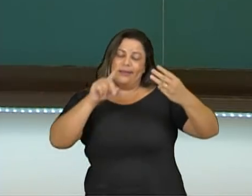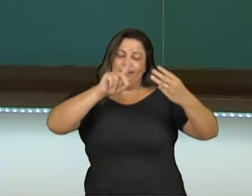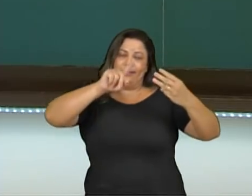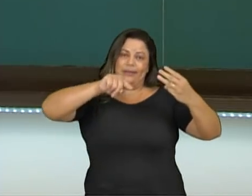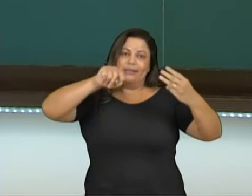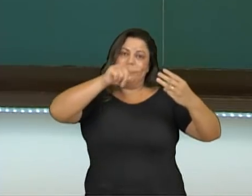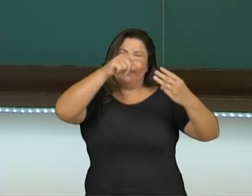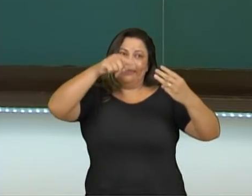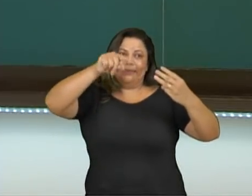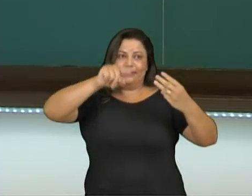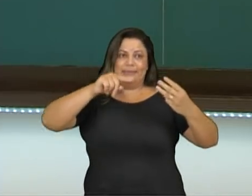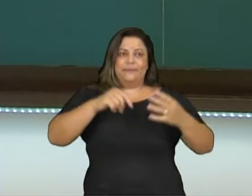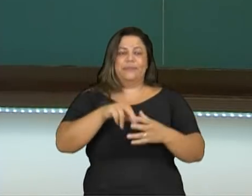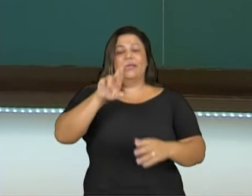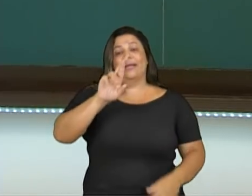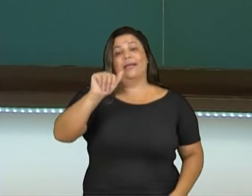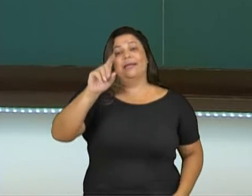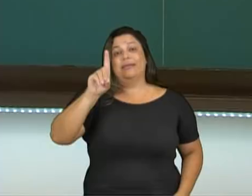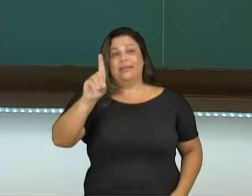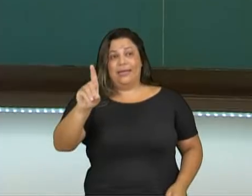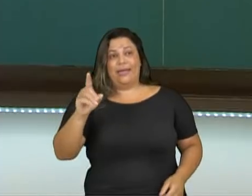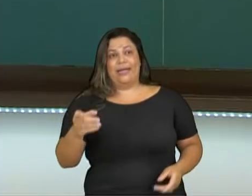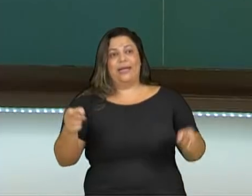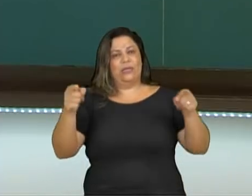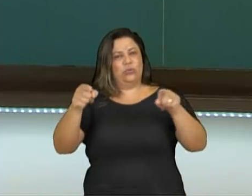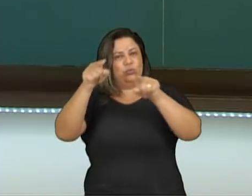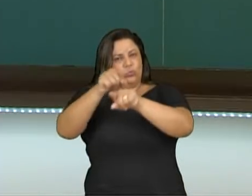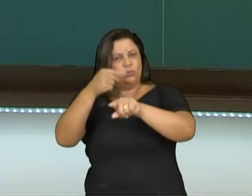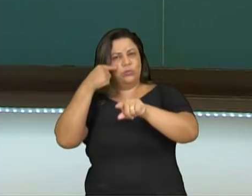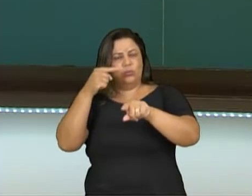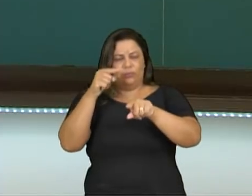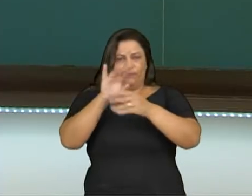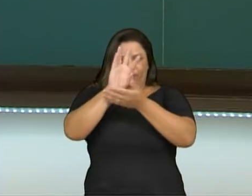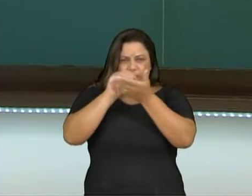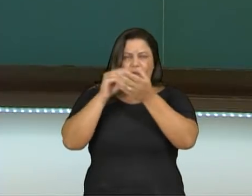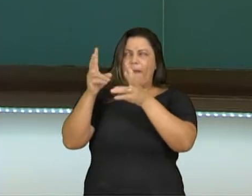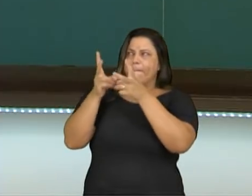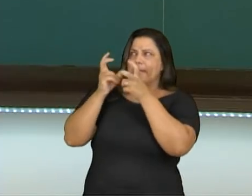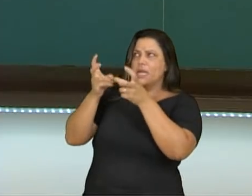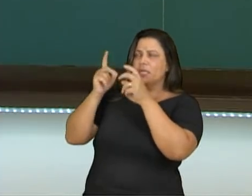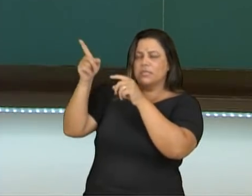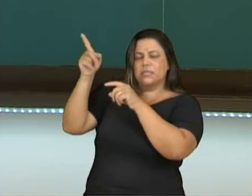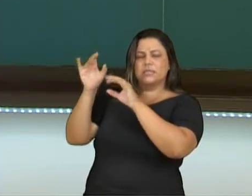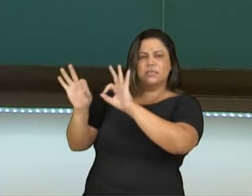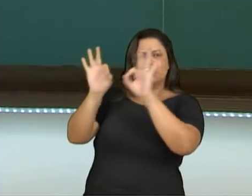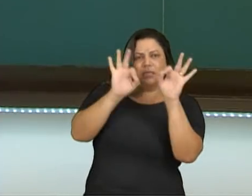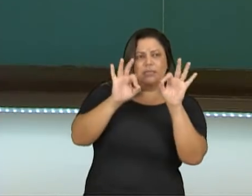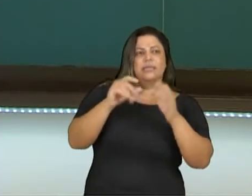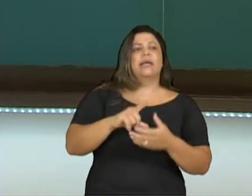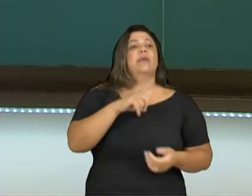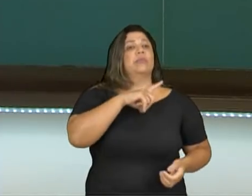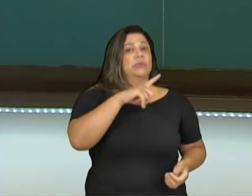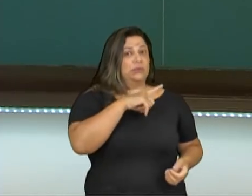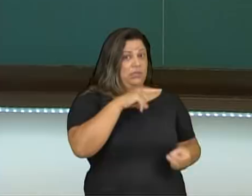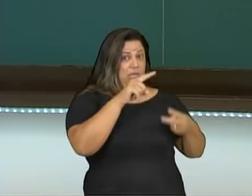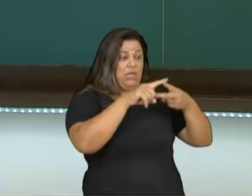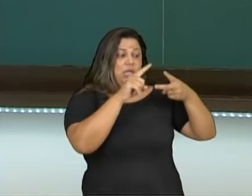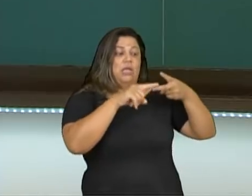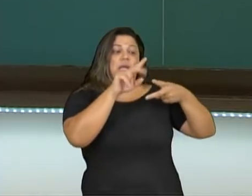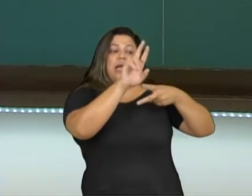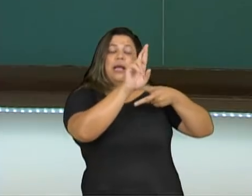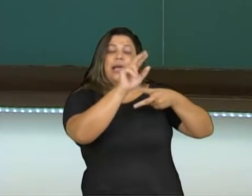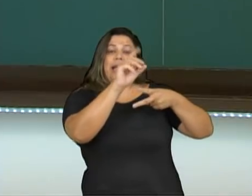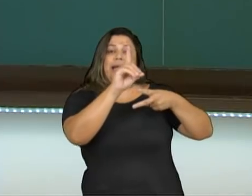135 graus no sentido anti-horário. Notem que aqui vocês têm ângulos tanto em radianos como em graus.